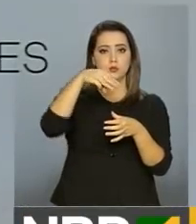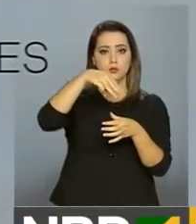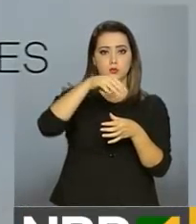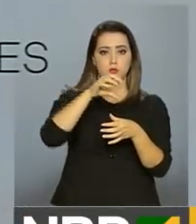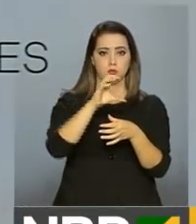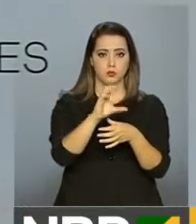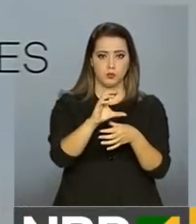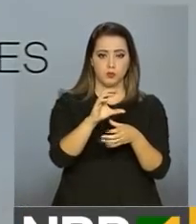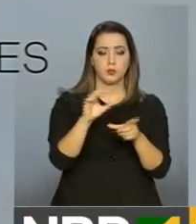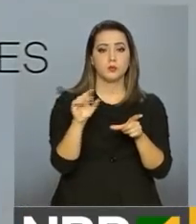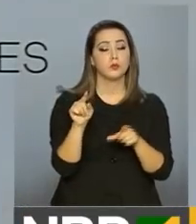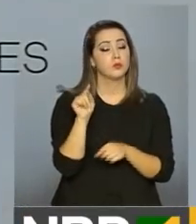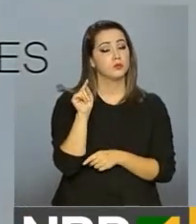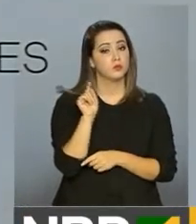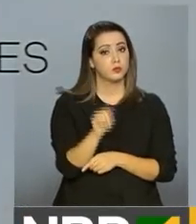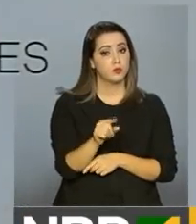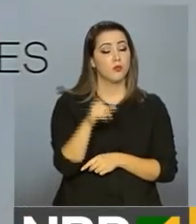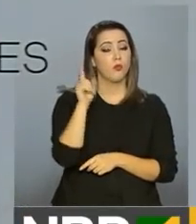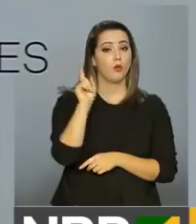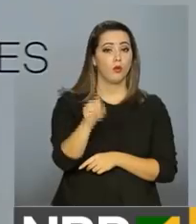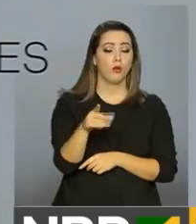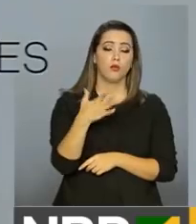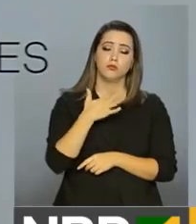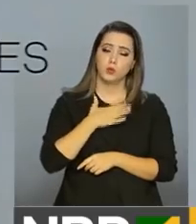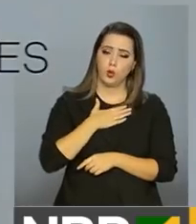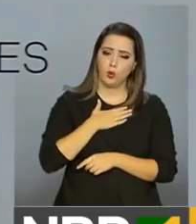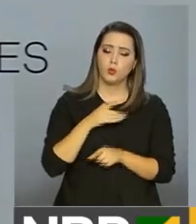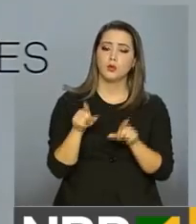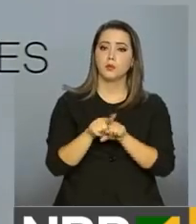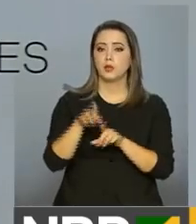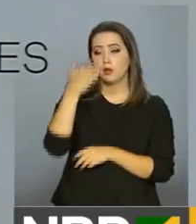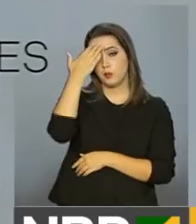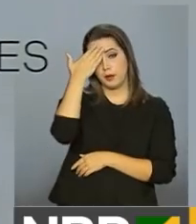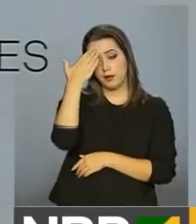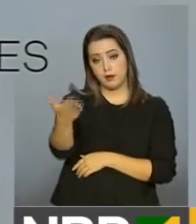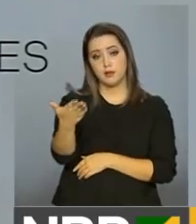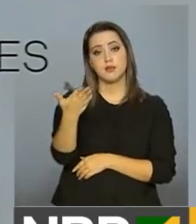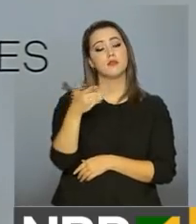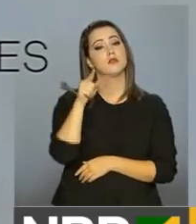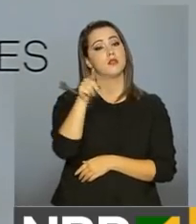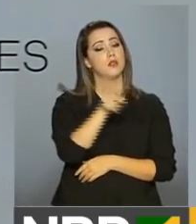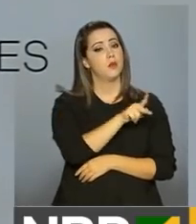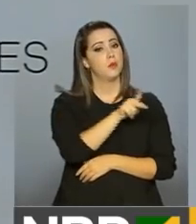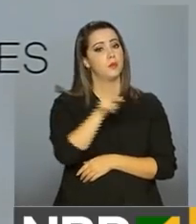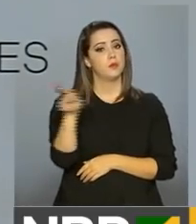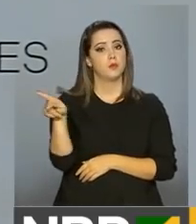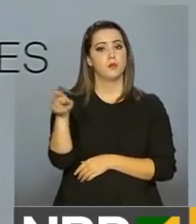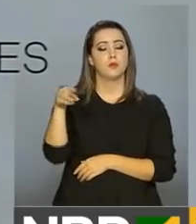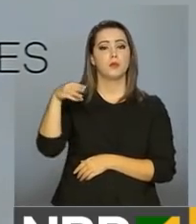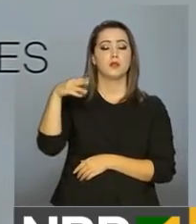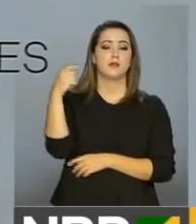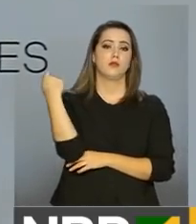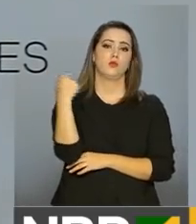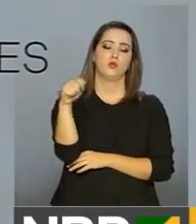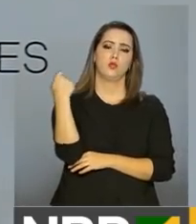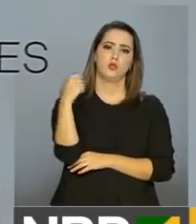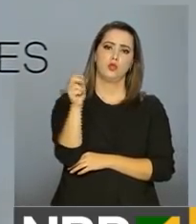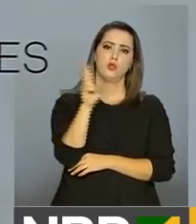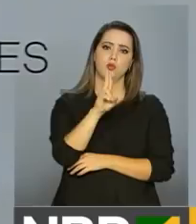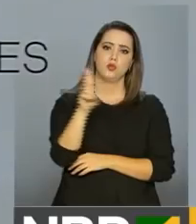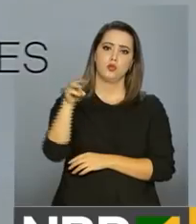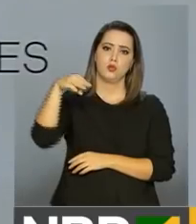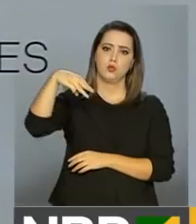do Comércio. Naturalmente, eu também quero agradecer ao presidente Maurício Macri e ao